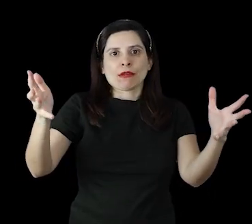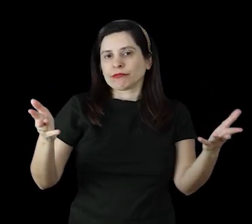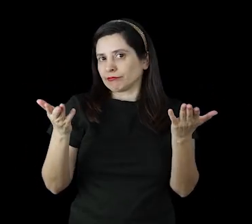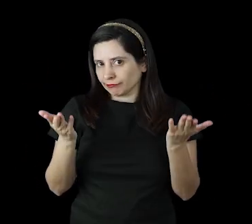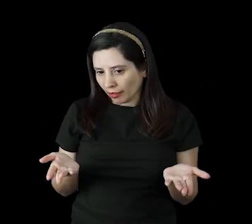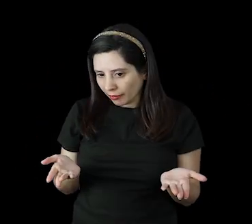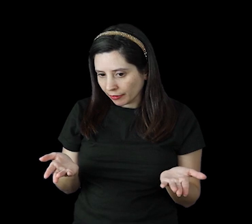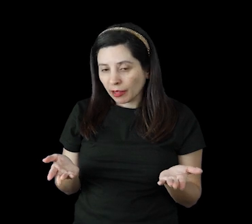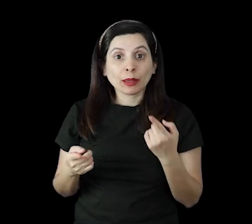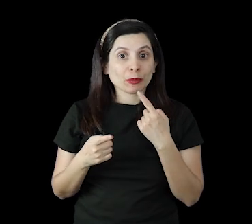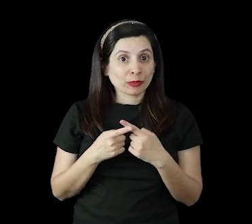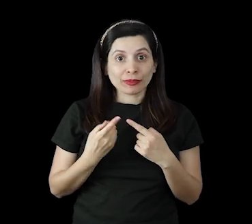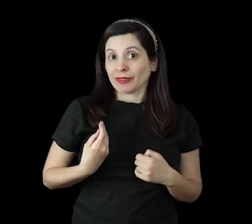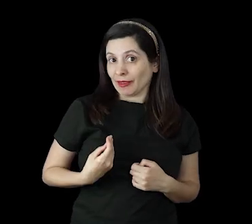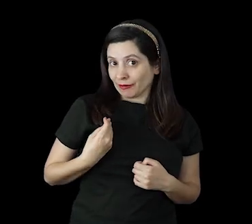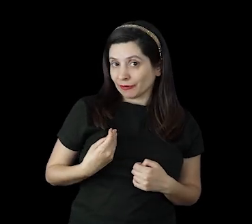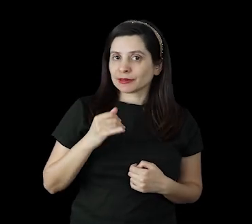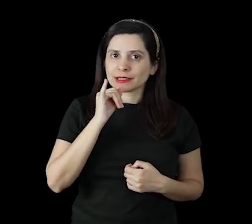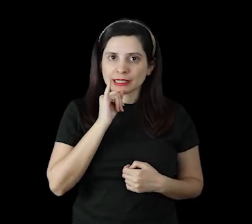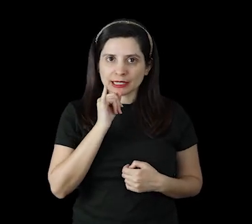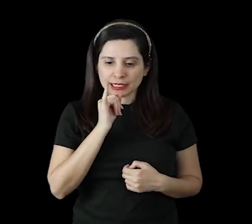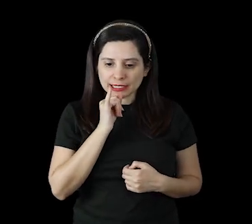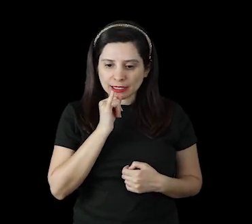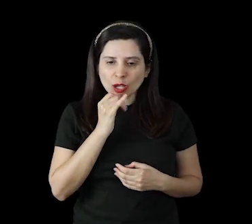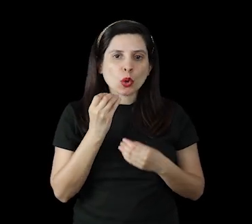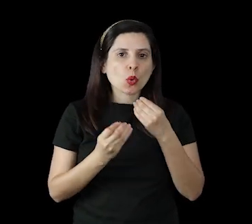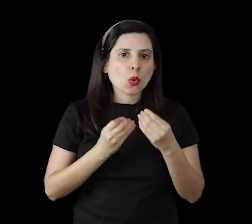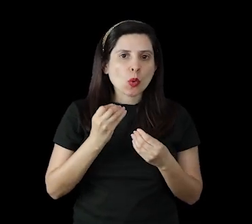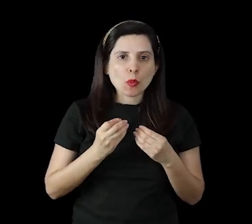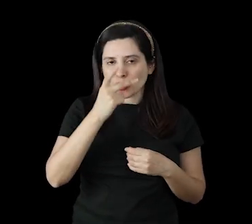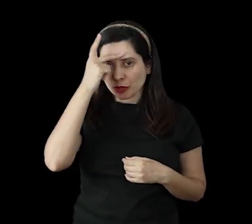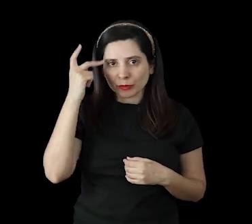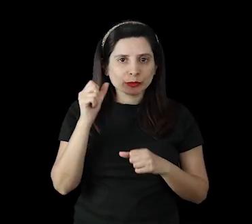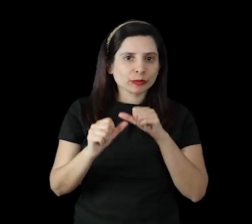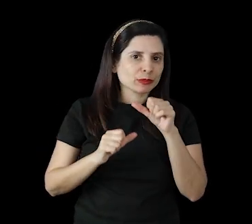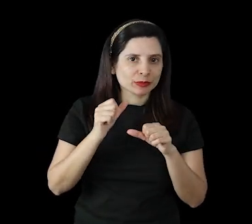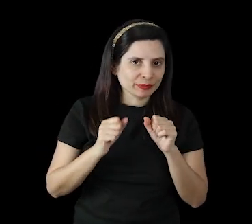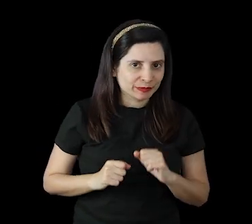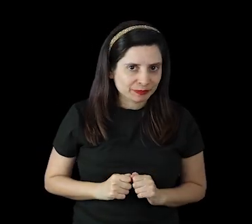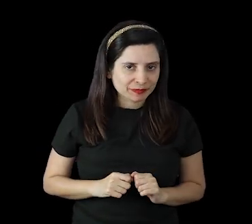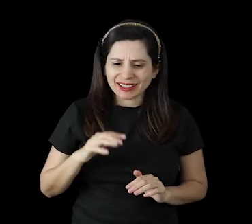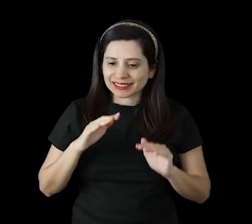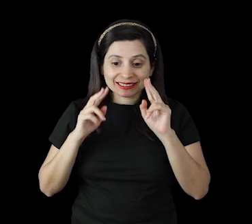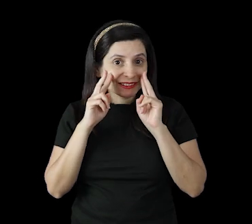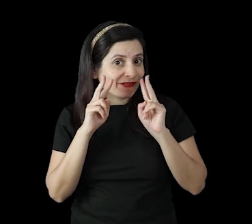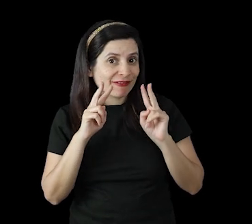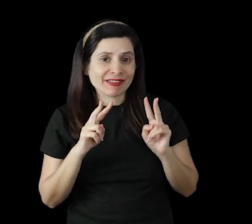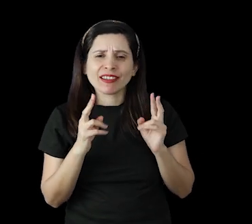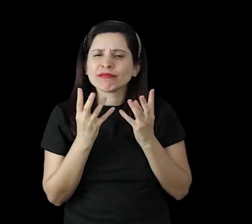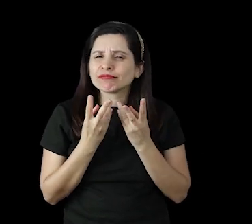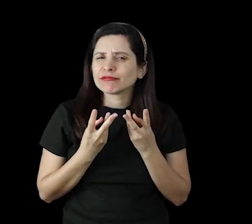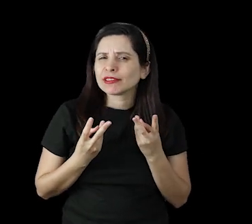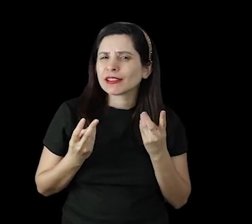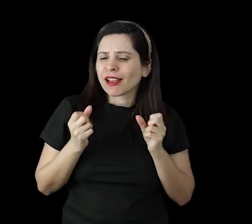né? Porque na vida, por exemplo, como que as pessoas mudam? Às vezes a gente não vê, né? É muito sutil